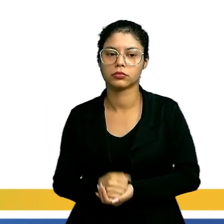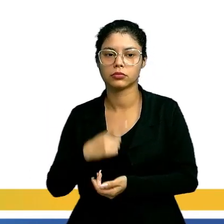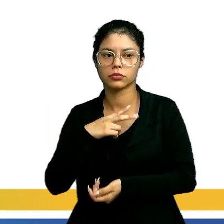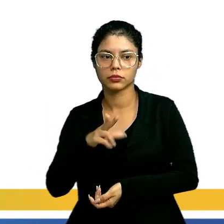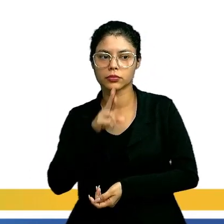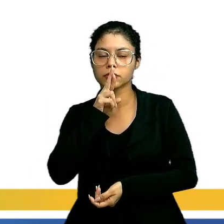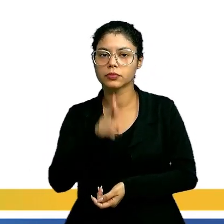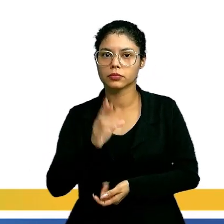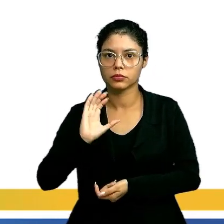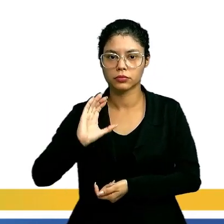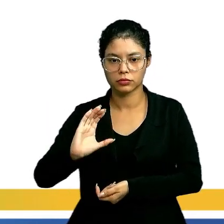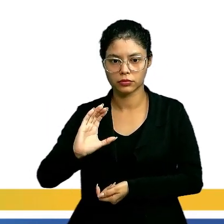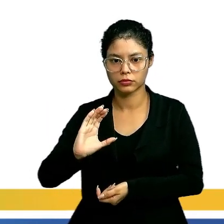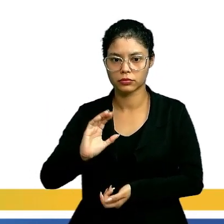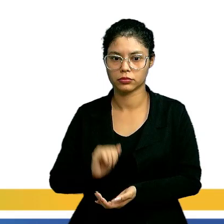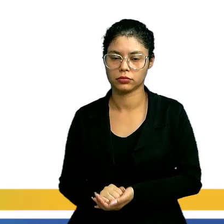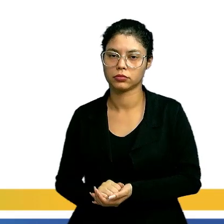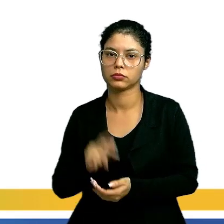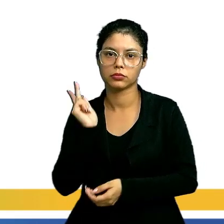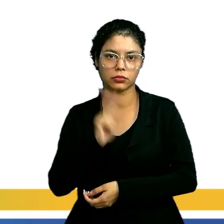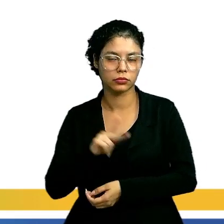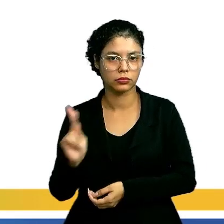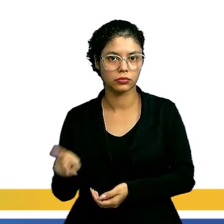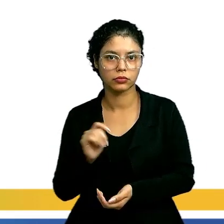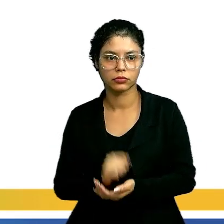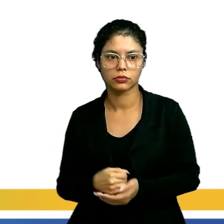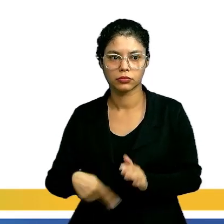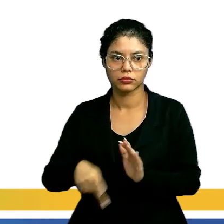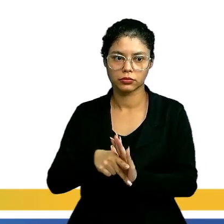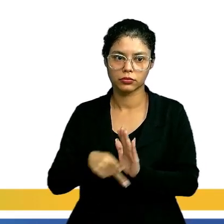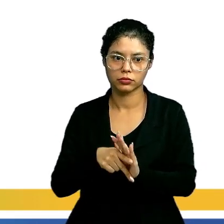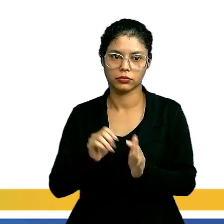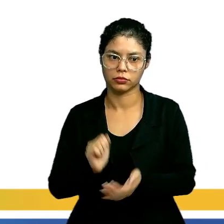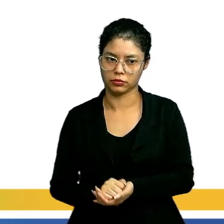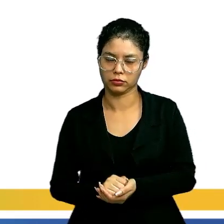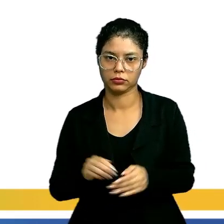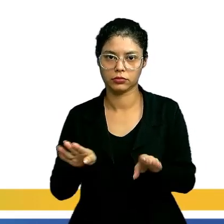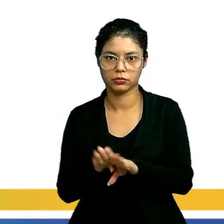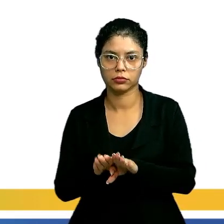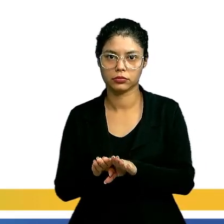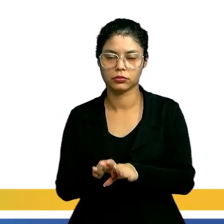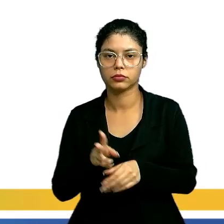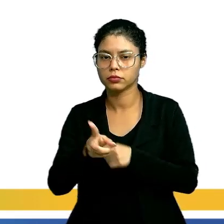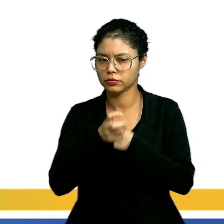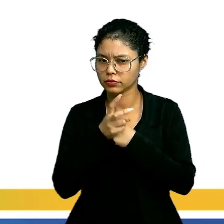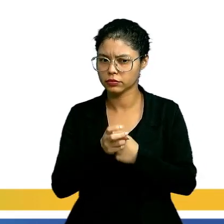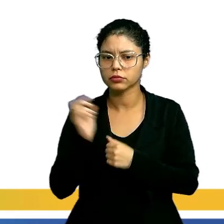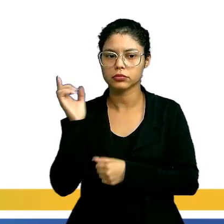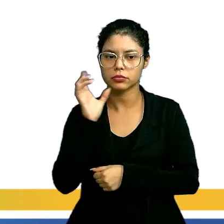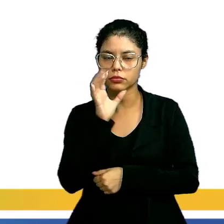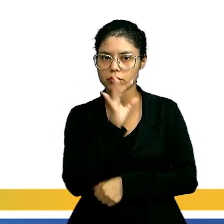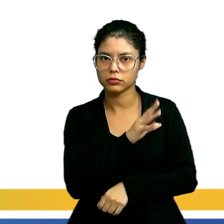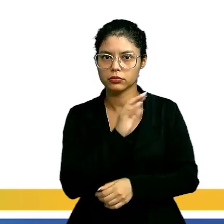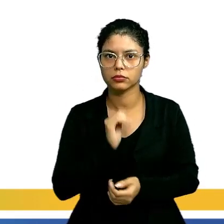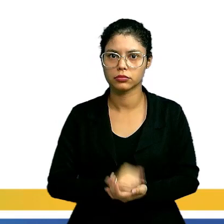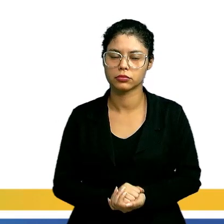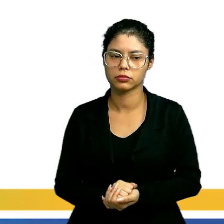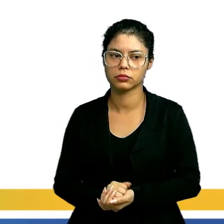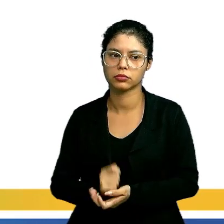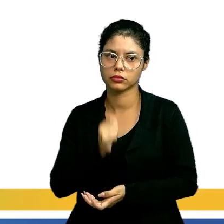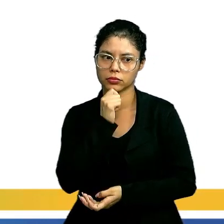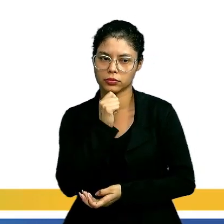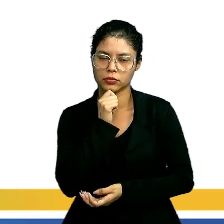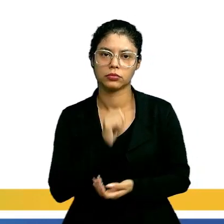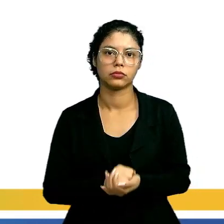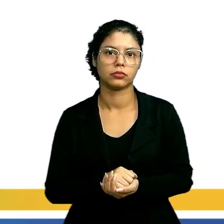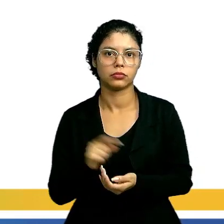a alternativa à letra C. Ah, professor, e os distratores da letra D? Absorve o calor produzido pelo movimento? Nesse caso não, porque